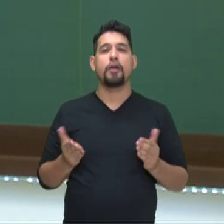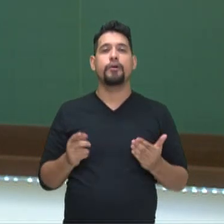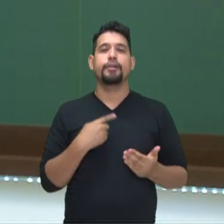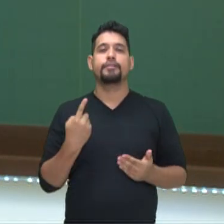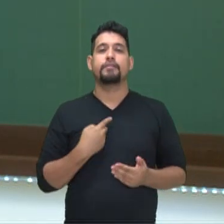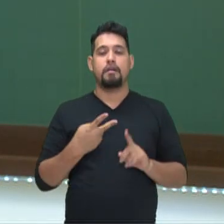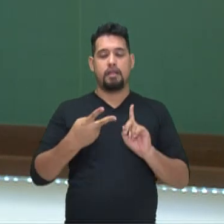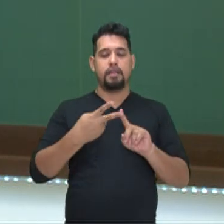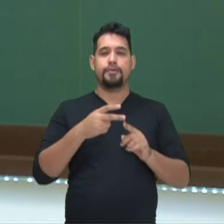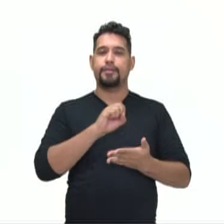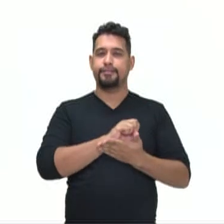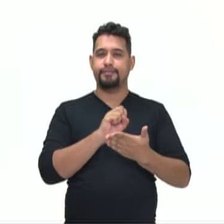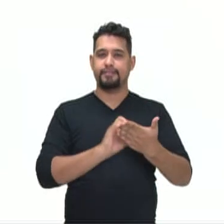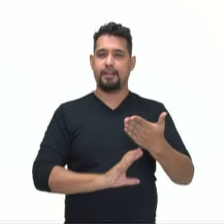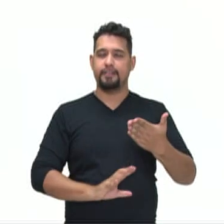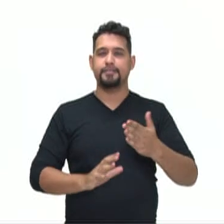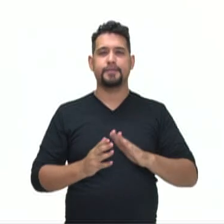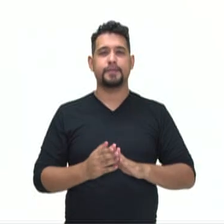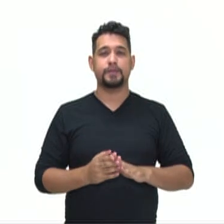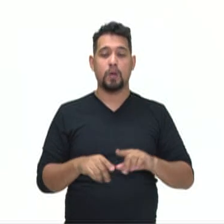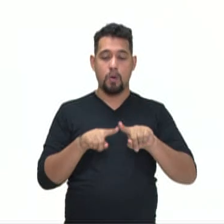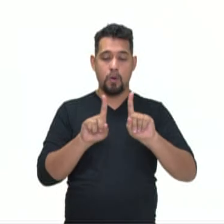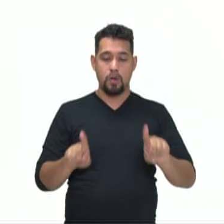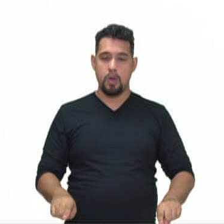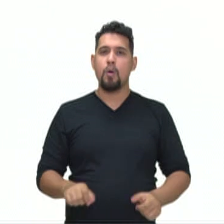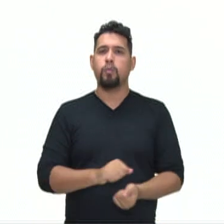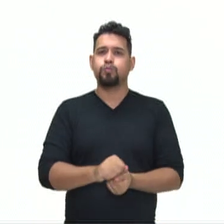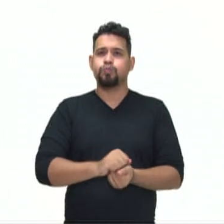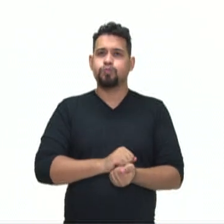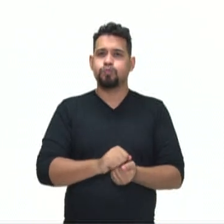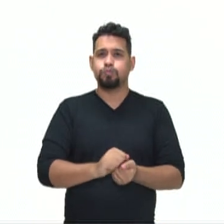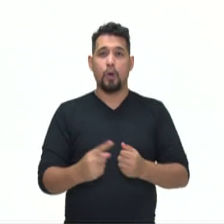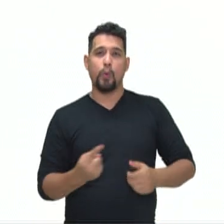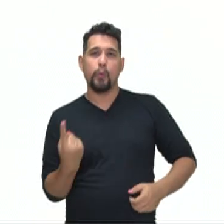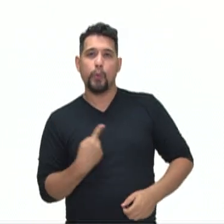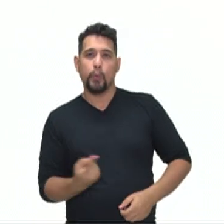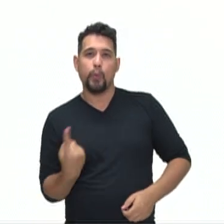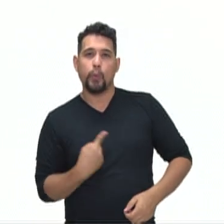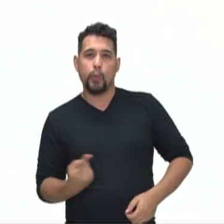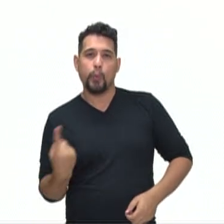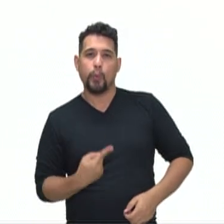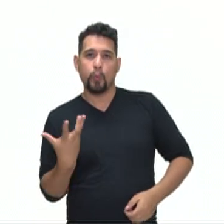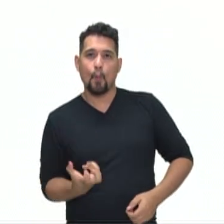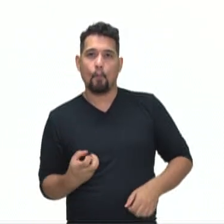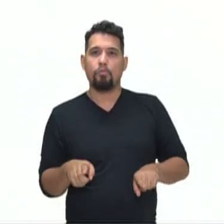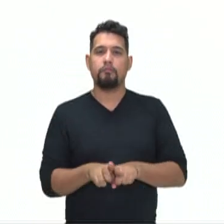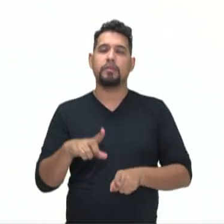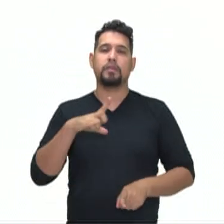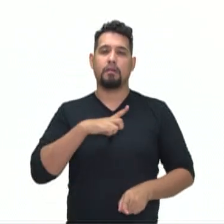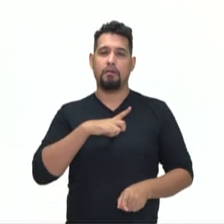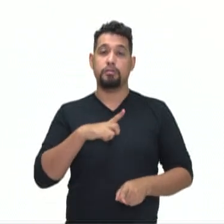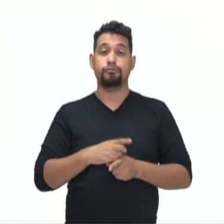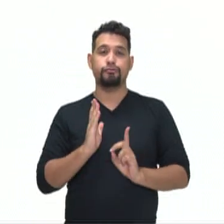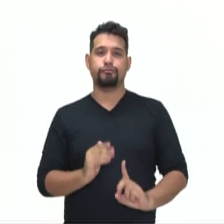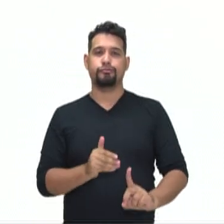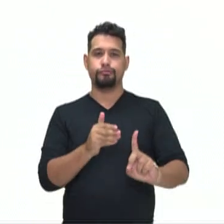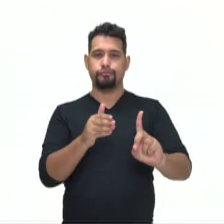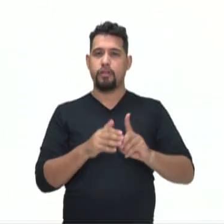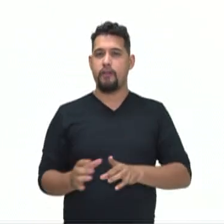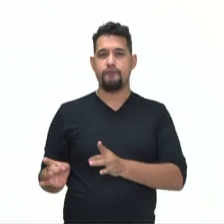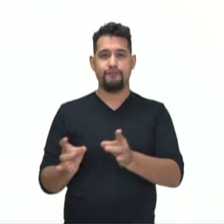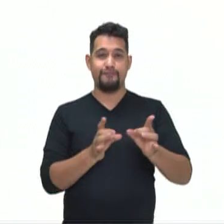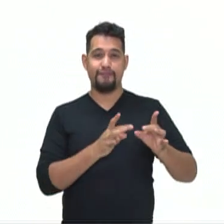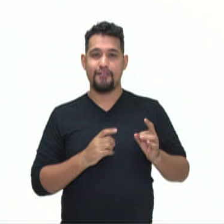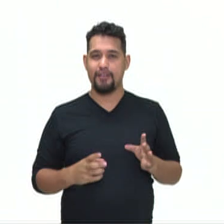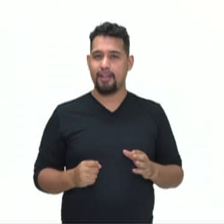para a segunda atividade. Uma lavadora de roupa com função lava e seca, lançada no mercado diretamente do